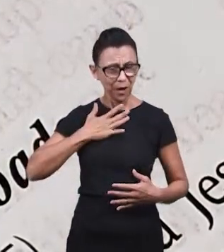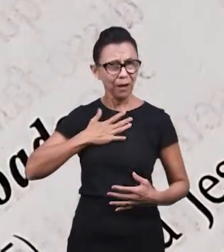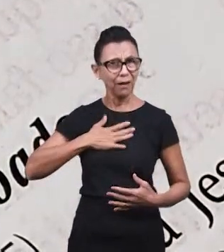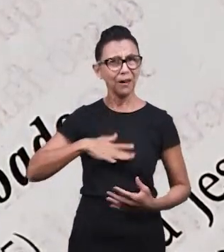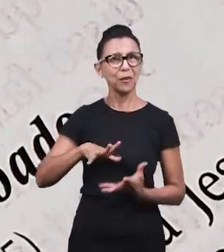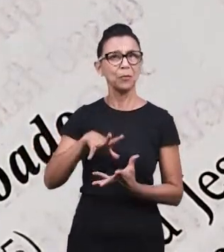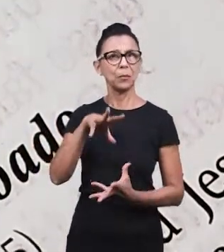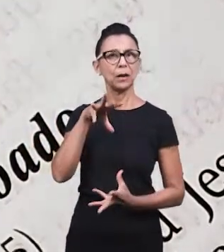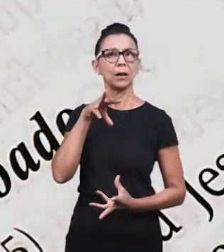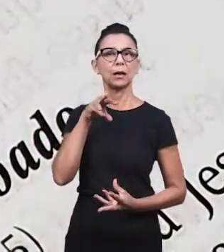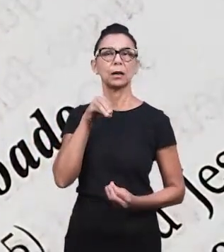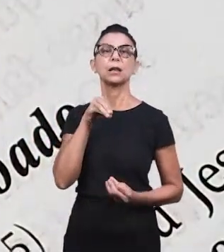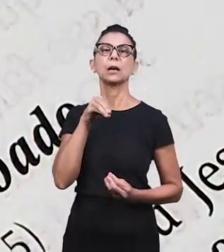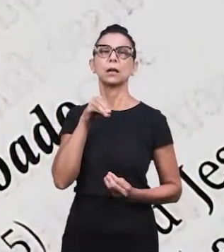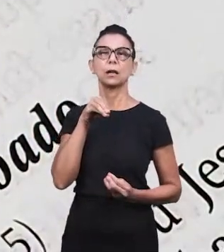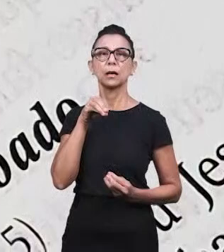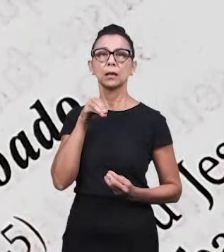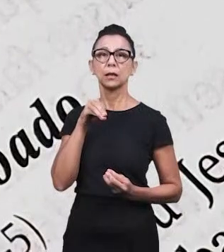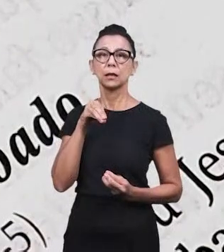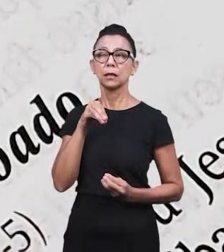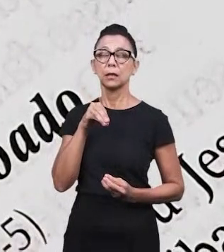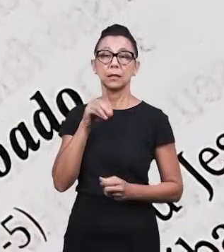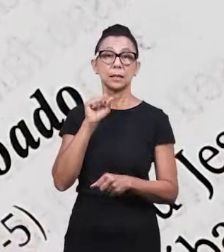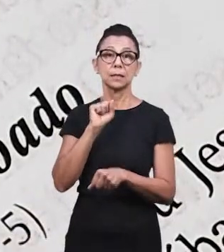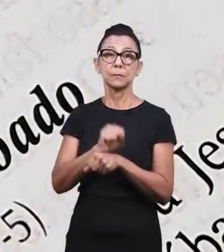Vem, alma cansada,